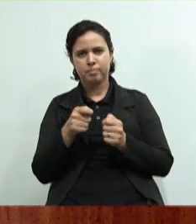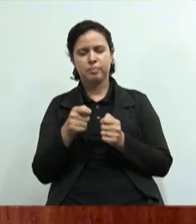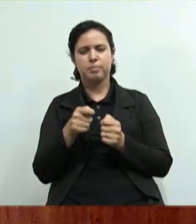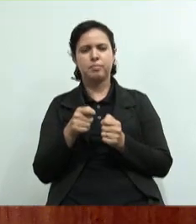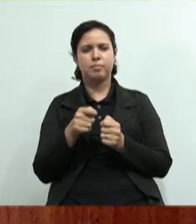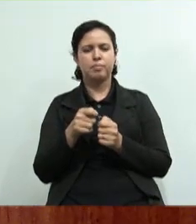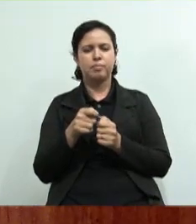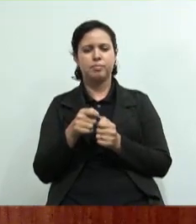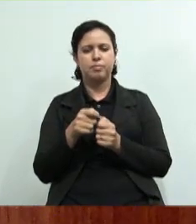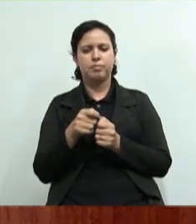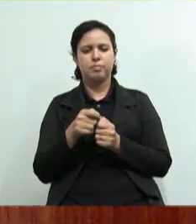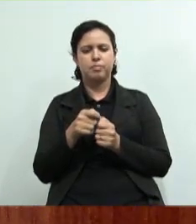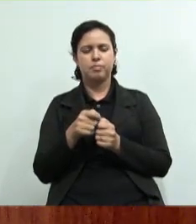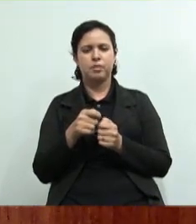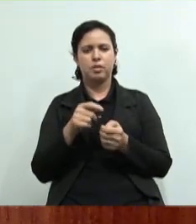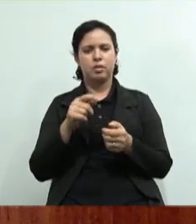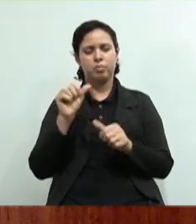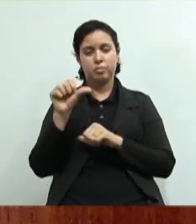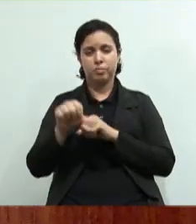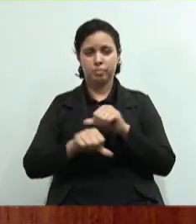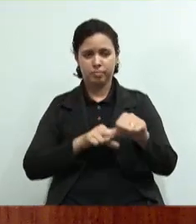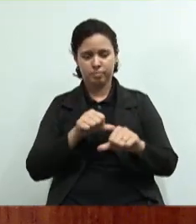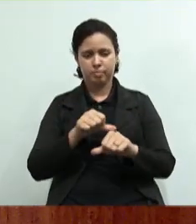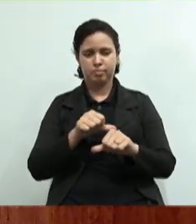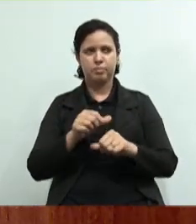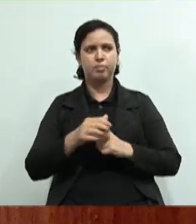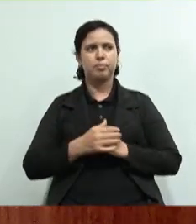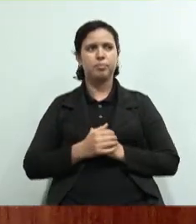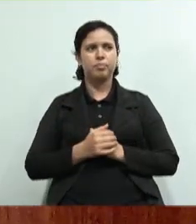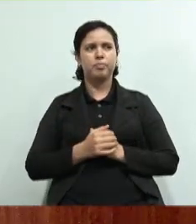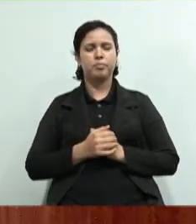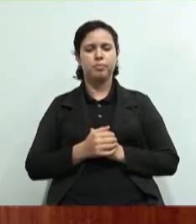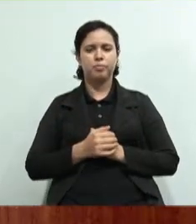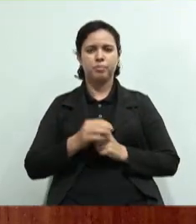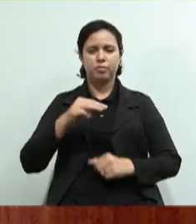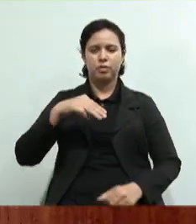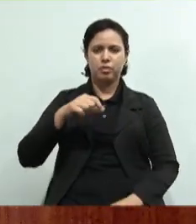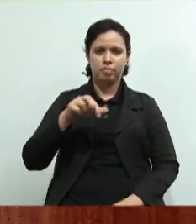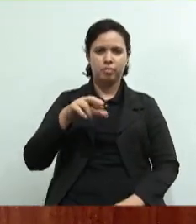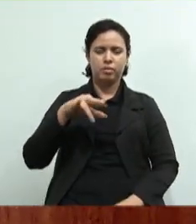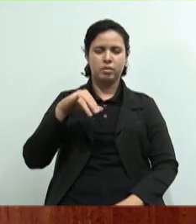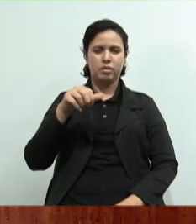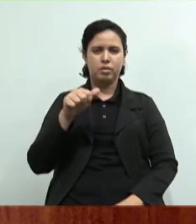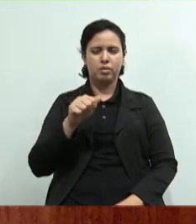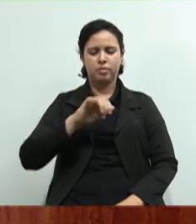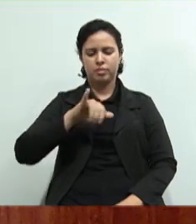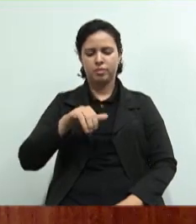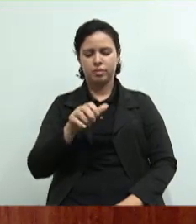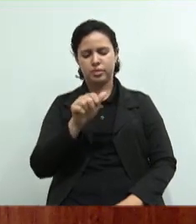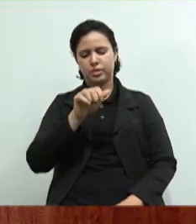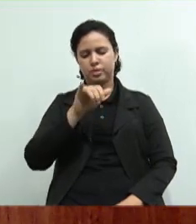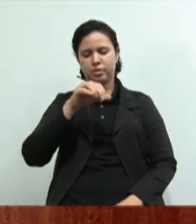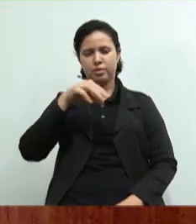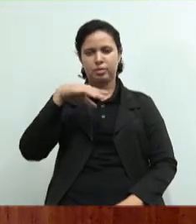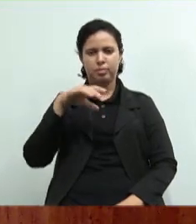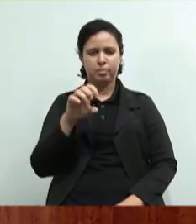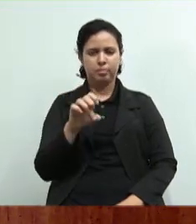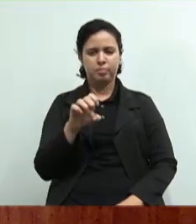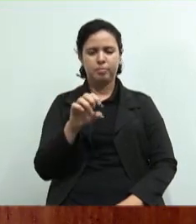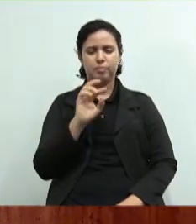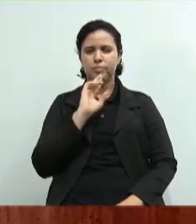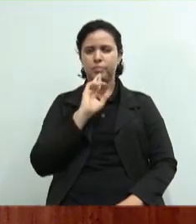o act de corrigir. Tem a Maria, da escola Jaime Peixoto.